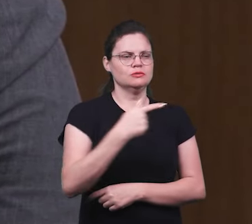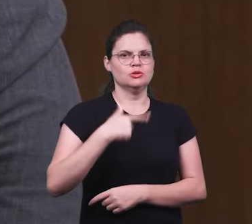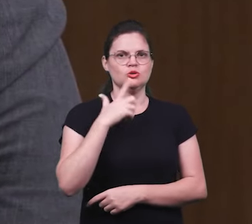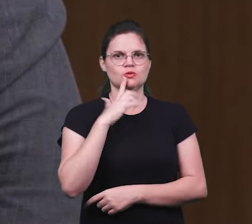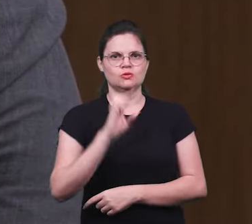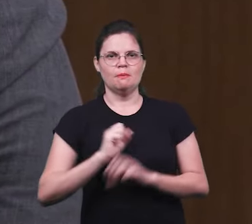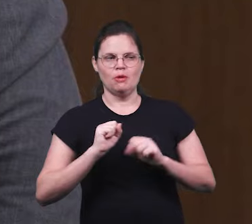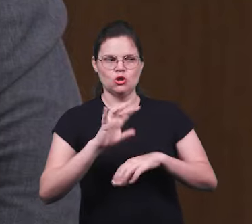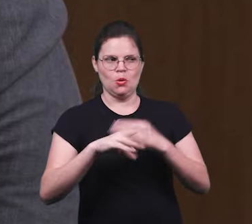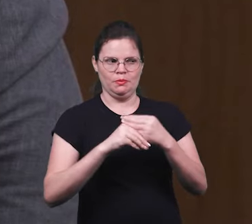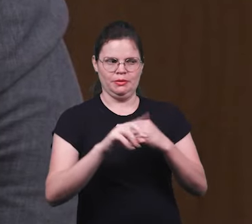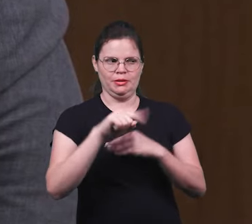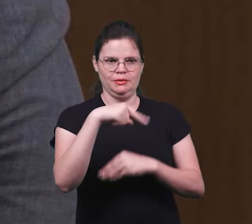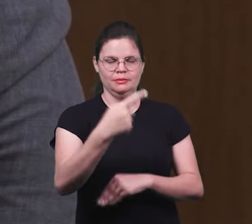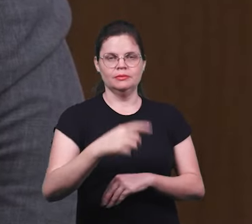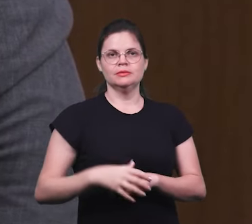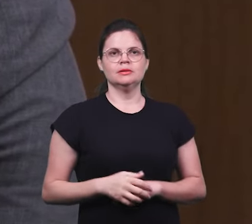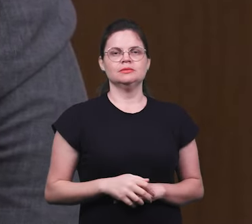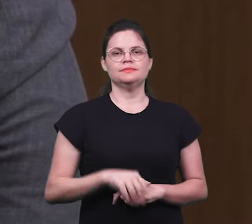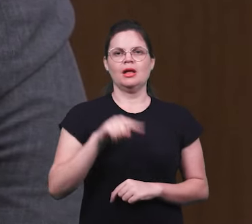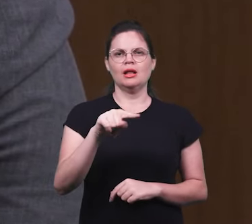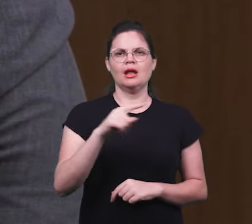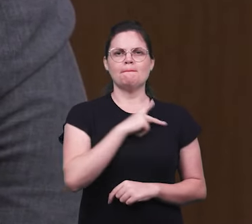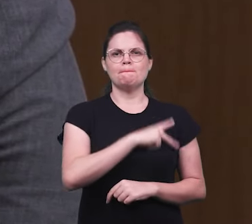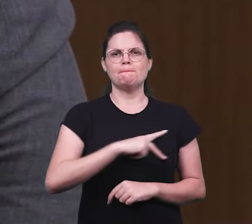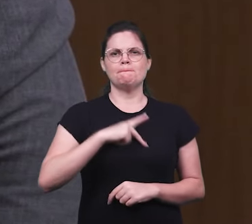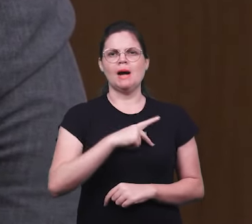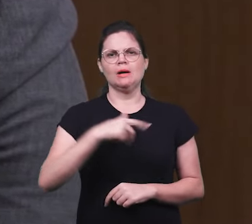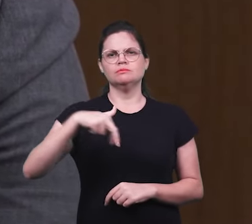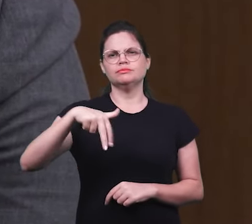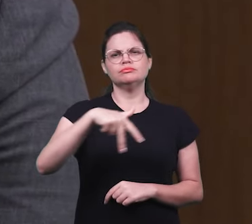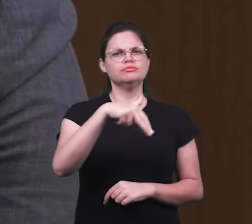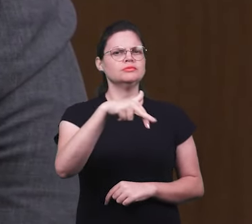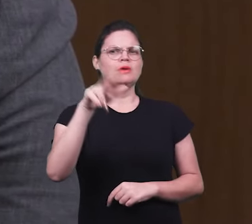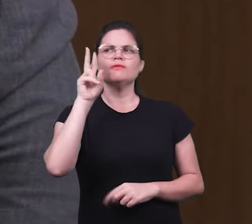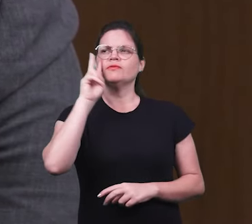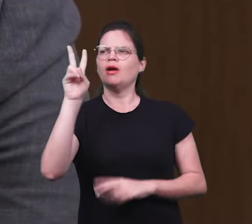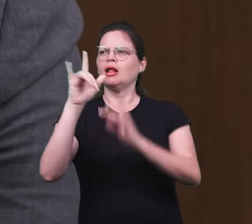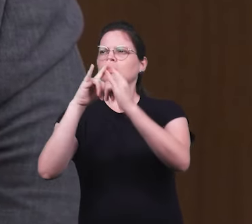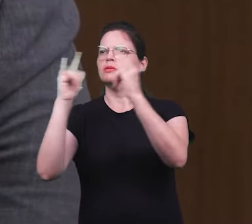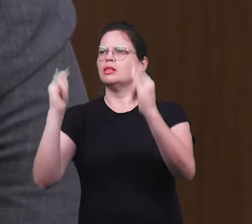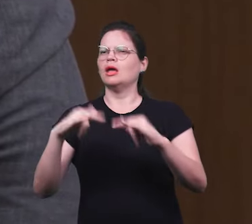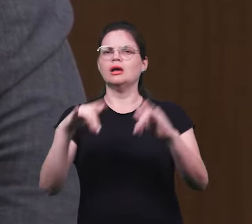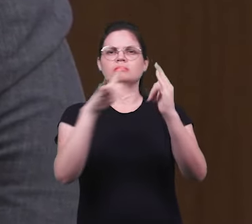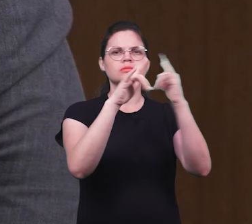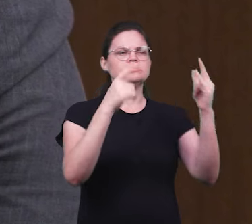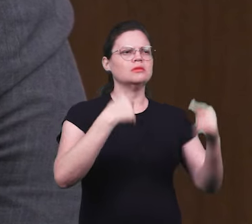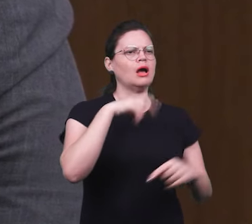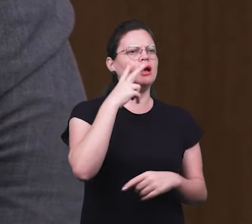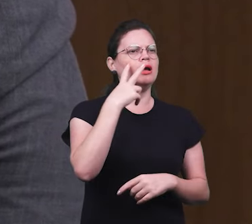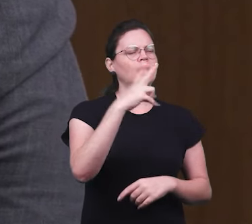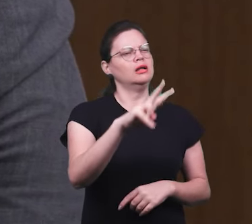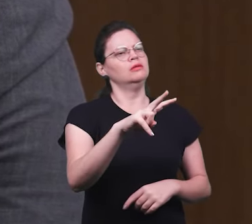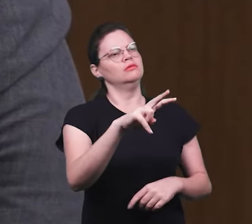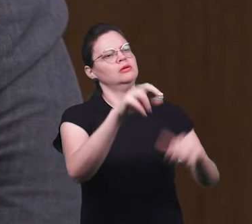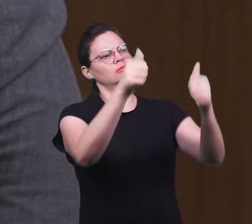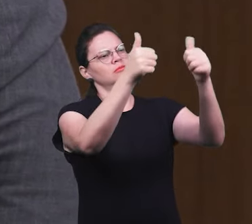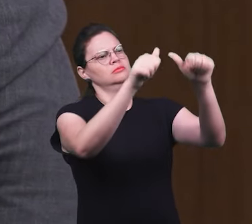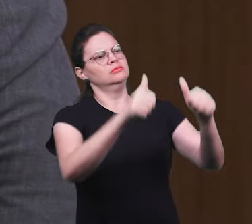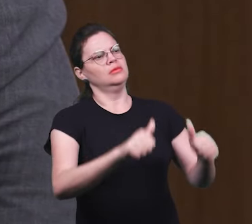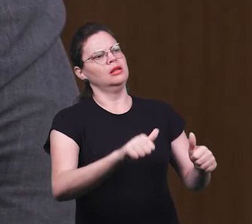poderia comentar sobre isso, que é Paulo, né, andando pela cidade, vendo os templos, e ele vai ver o altar de um Deus chamado